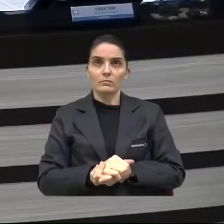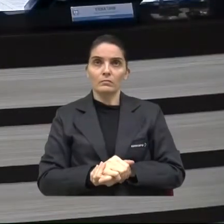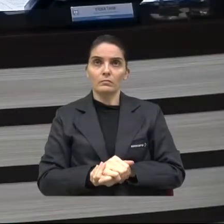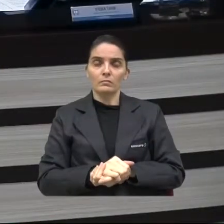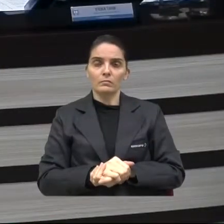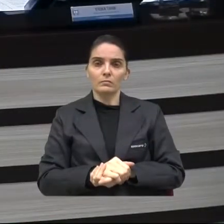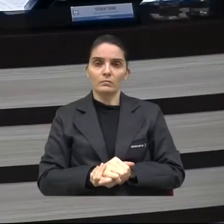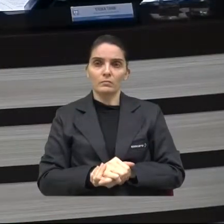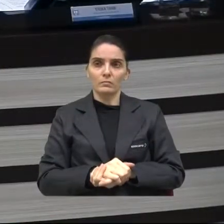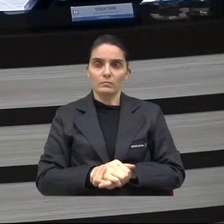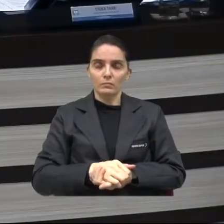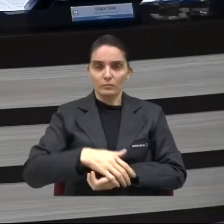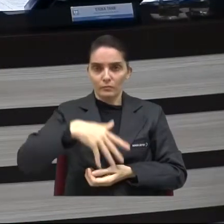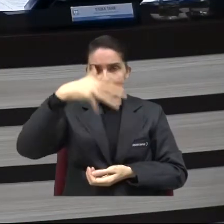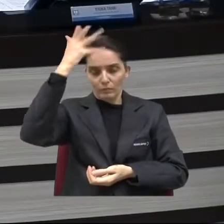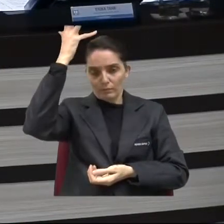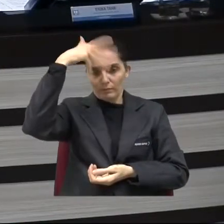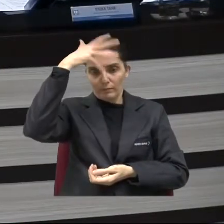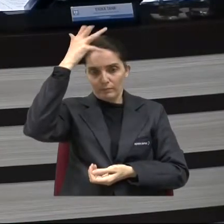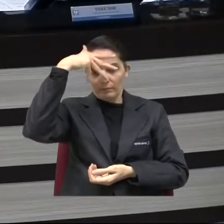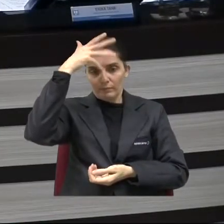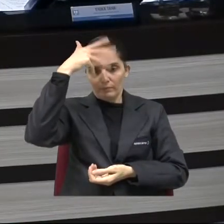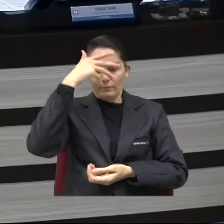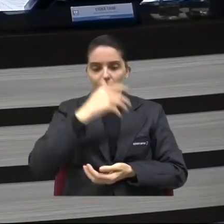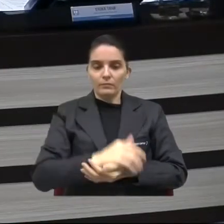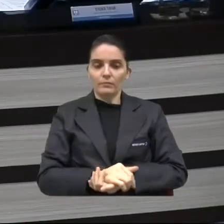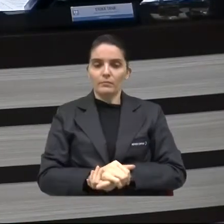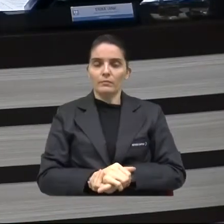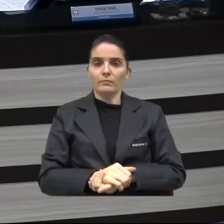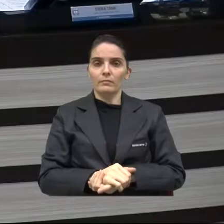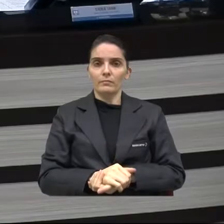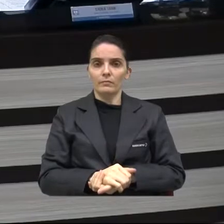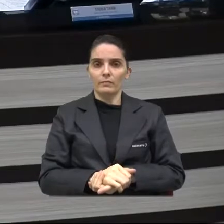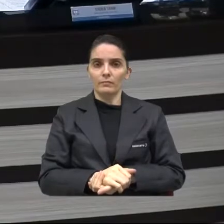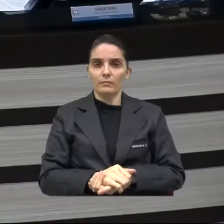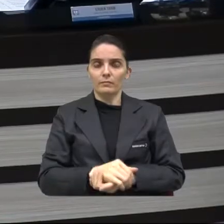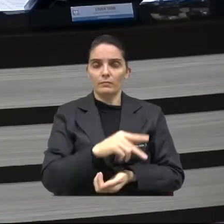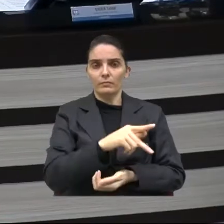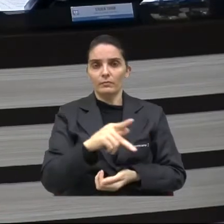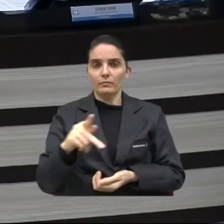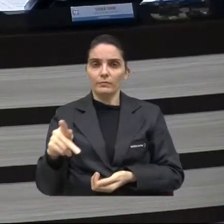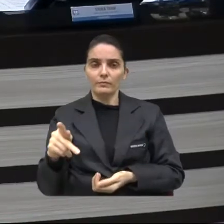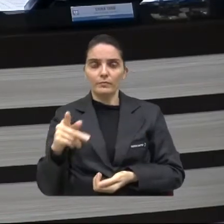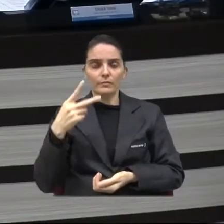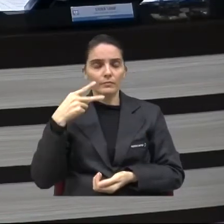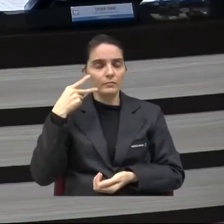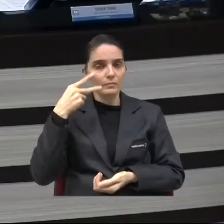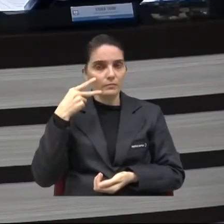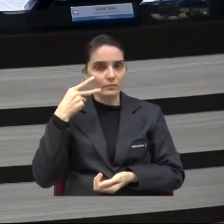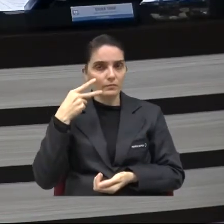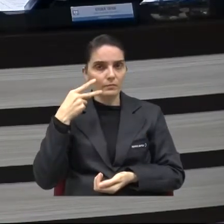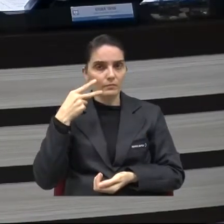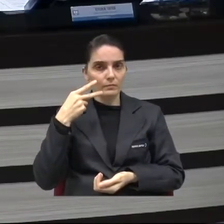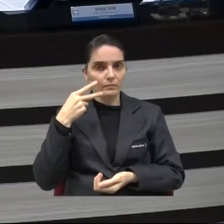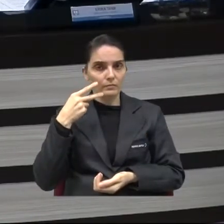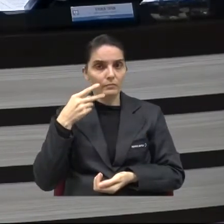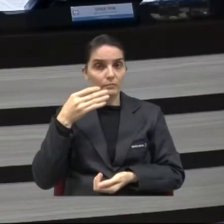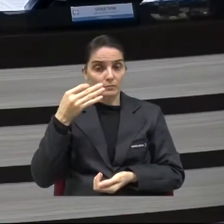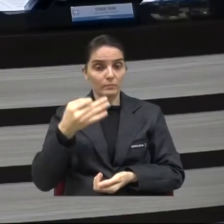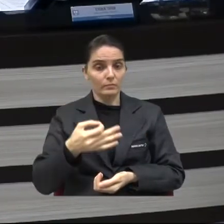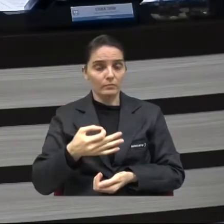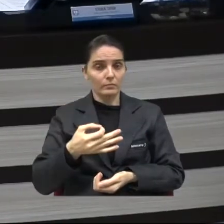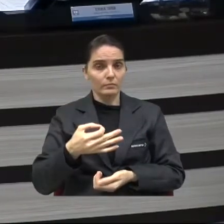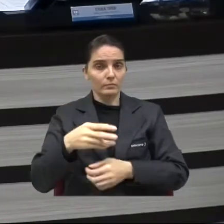presidente. Com a palavra, a vereadora Érica Tanque. Senhor presidente, nobres pares, óbvio, somos um